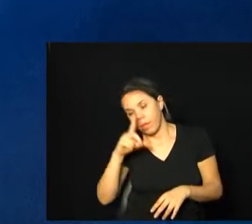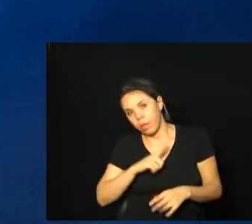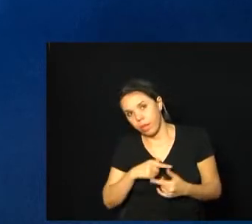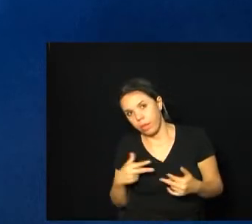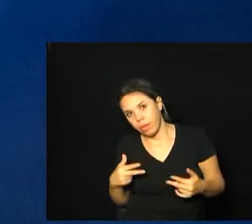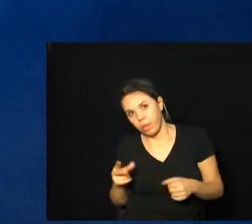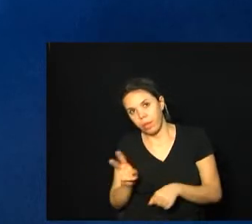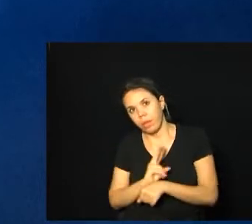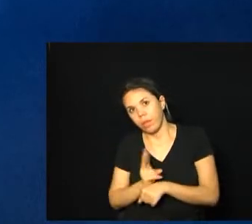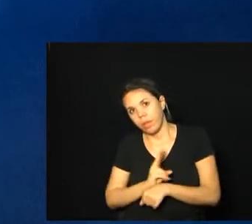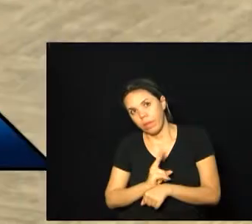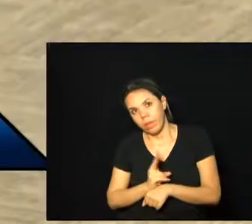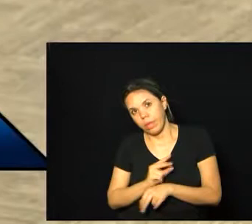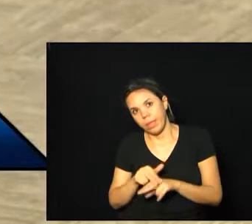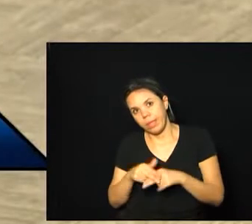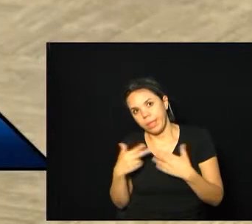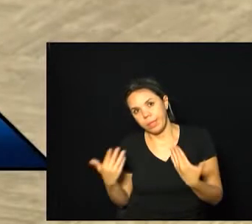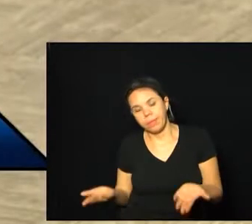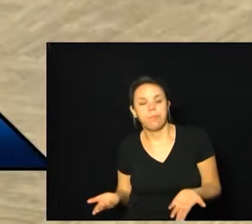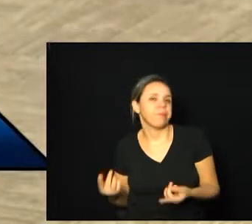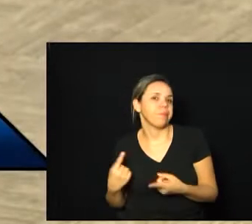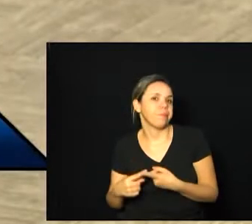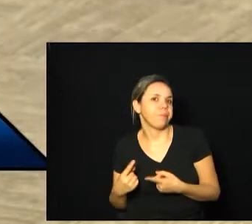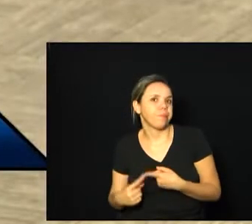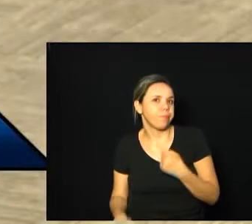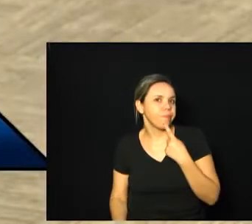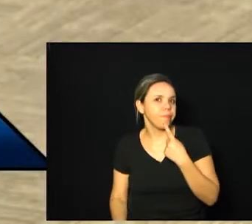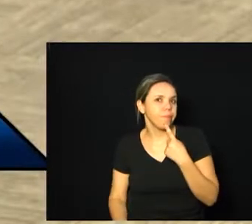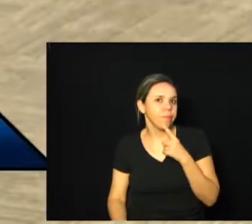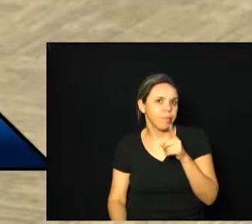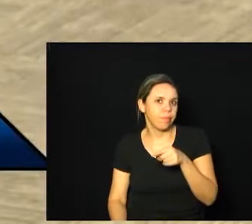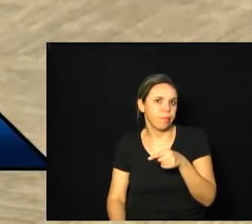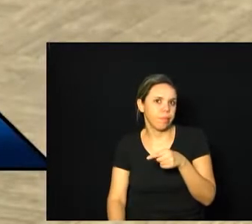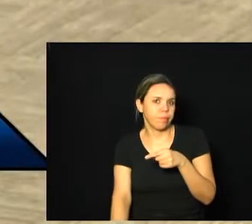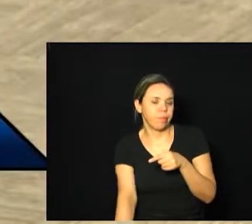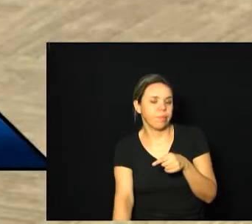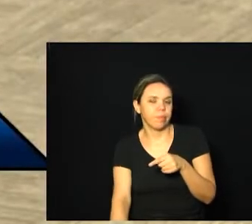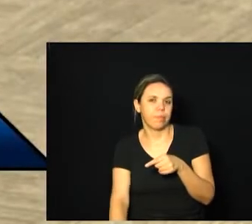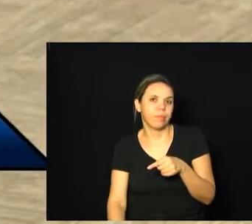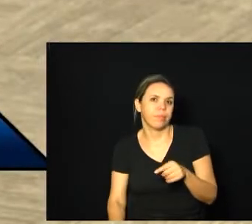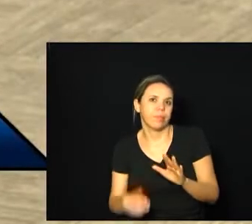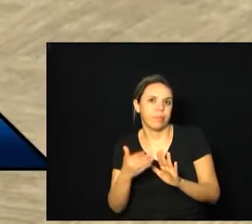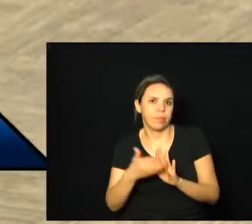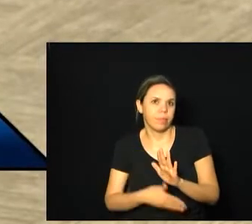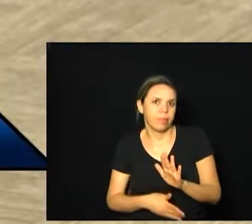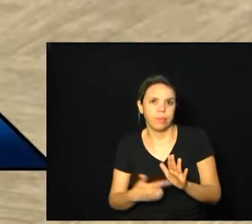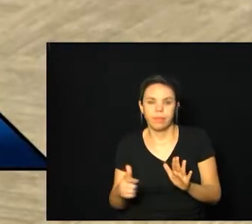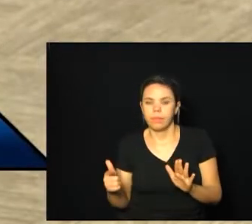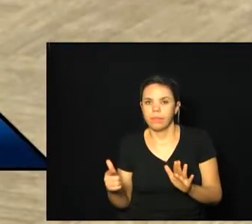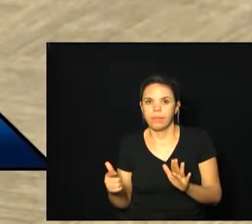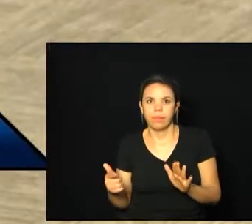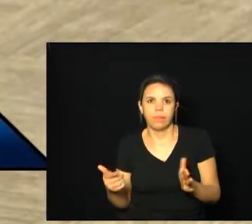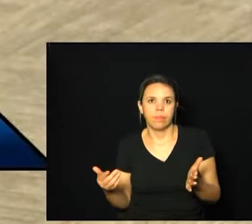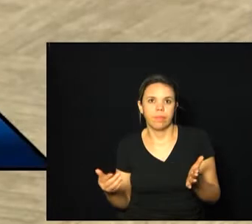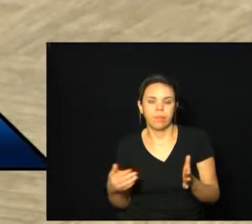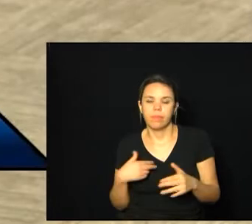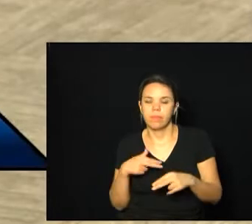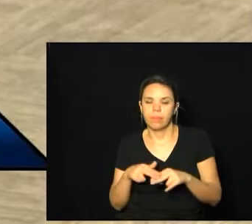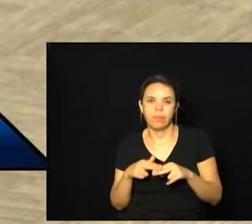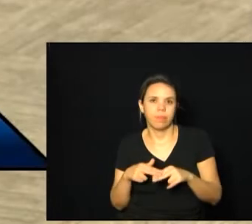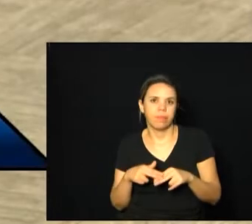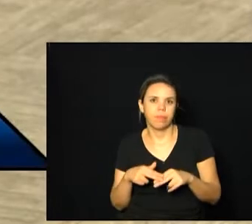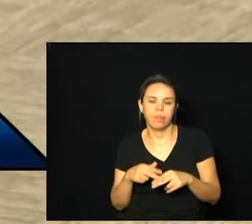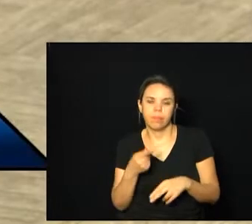de segurança envolvida. Por que Campinas tem essa identificação? Não veio nenhum motivo plausível